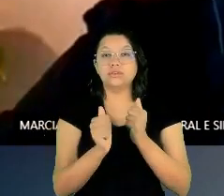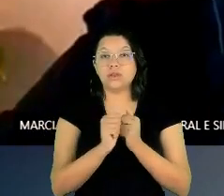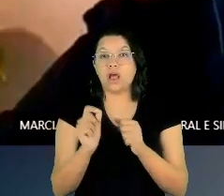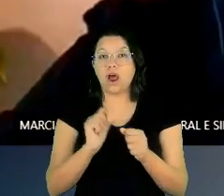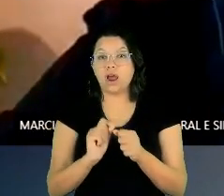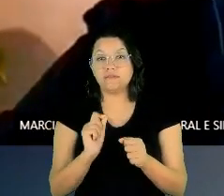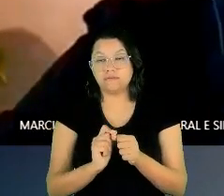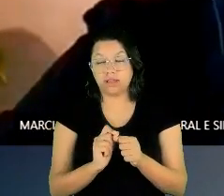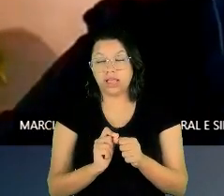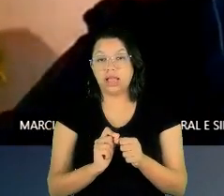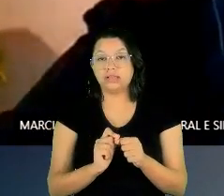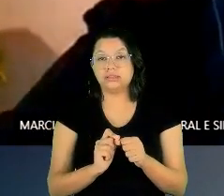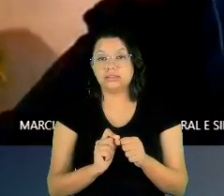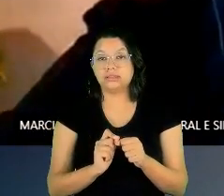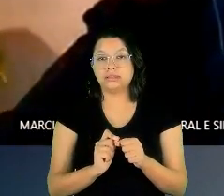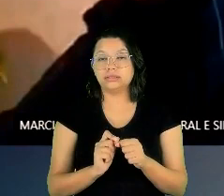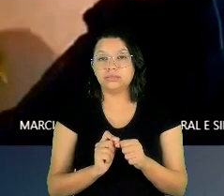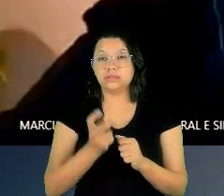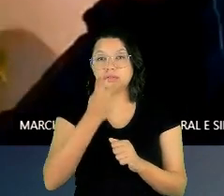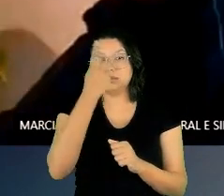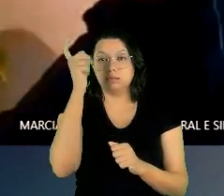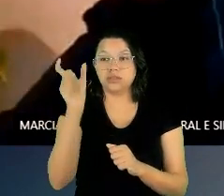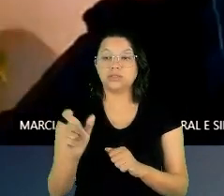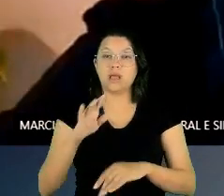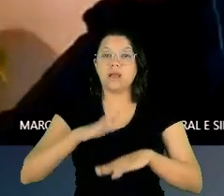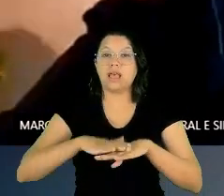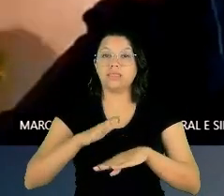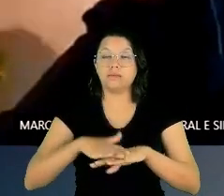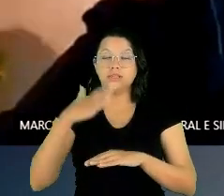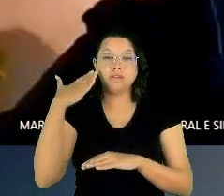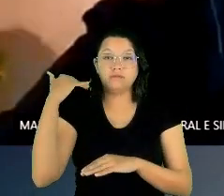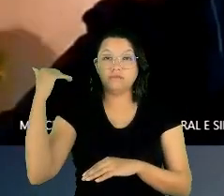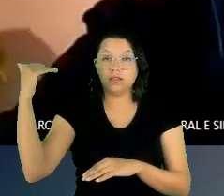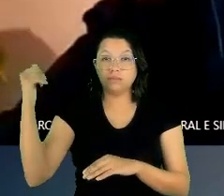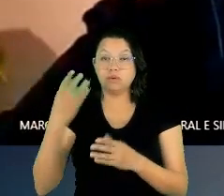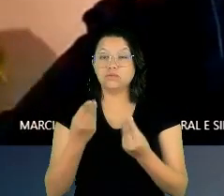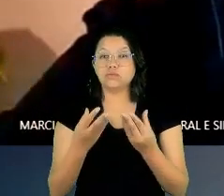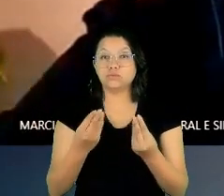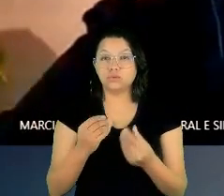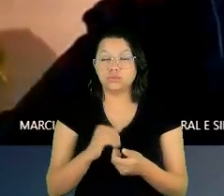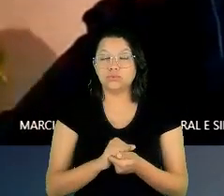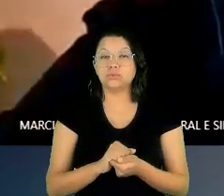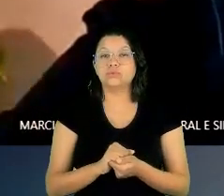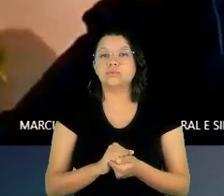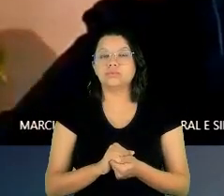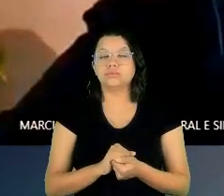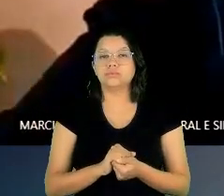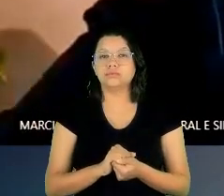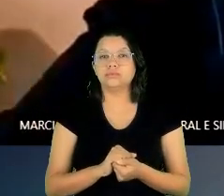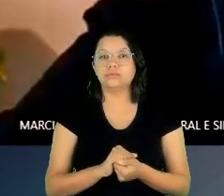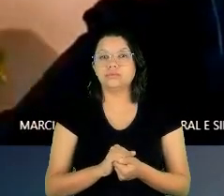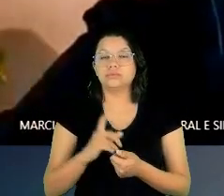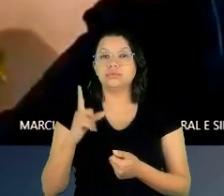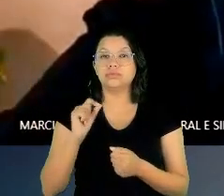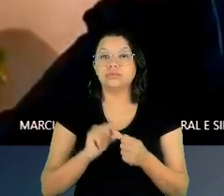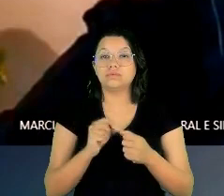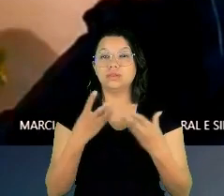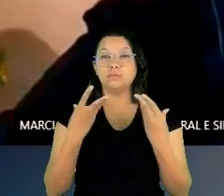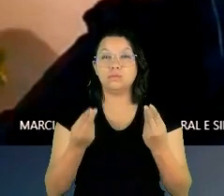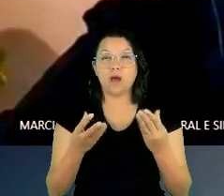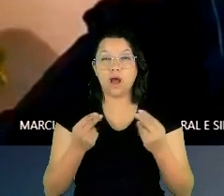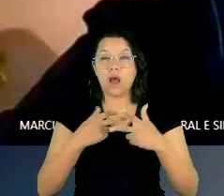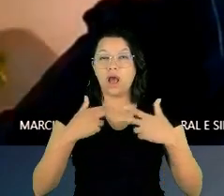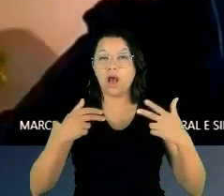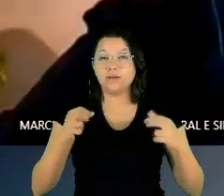A teoria dos jogos ela foi desenvolvida por um matemático famosíssimo, John von Neumann,